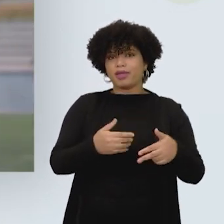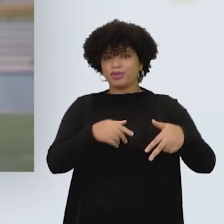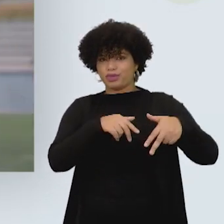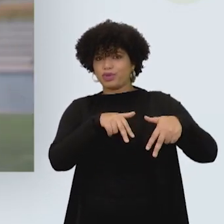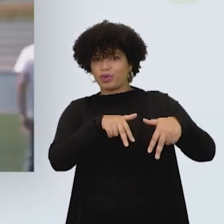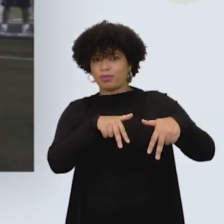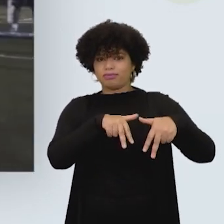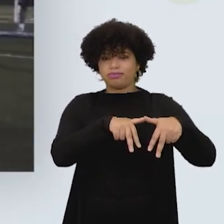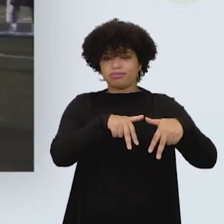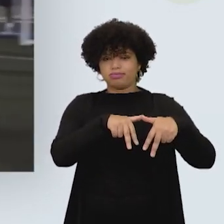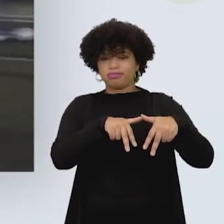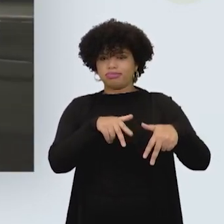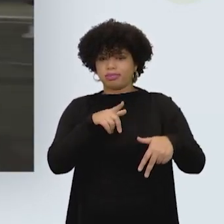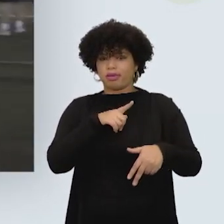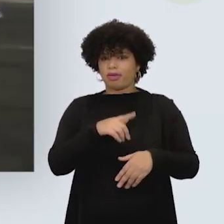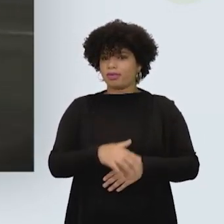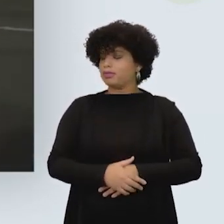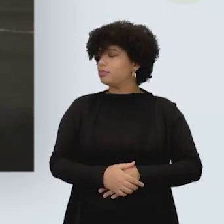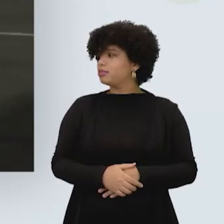facilita bolar o ataque.